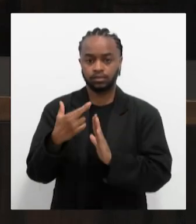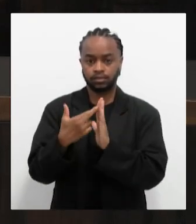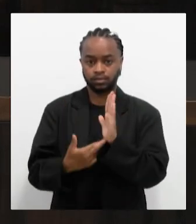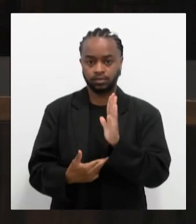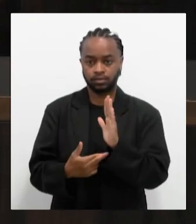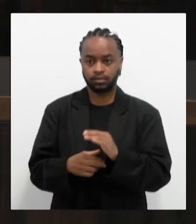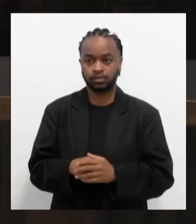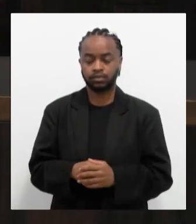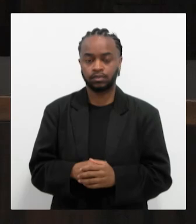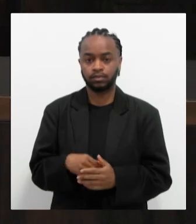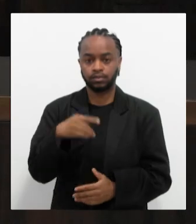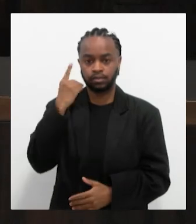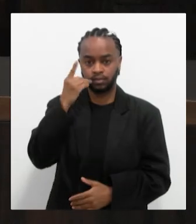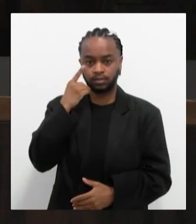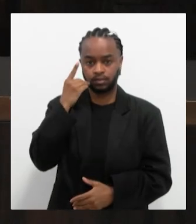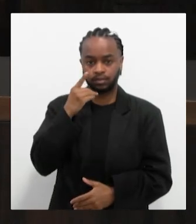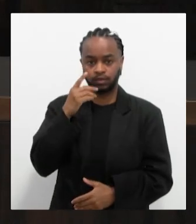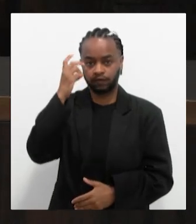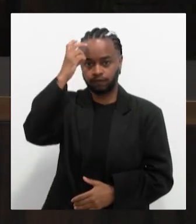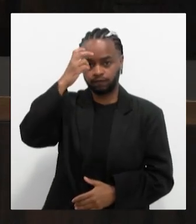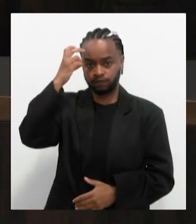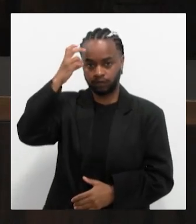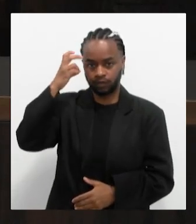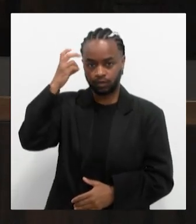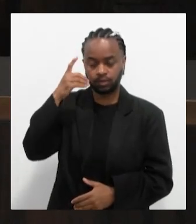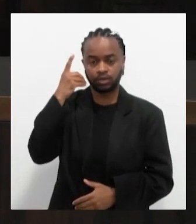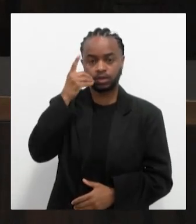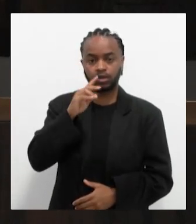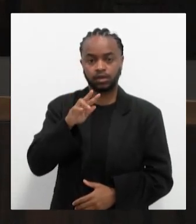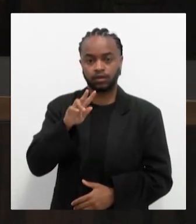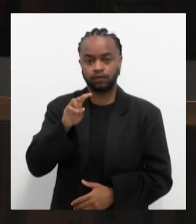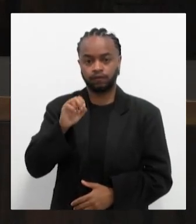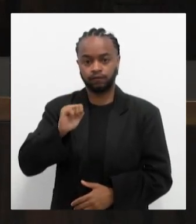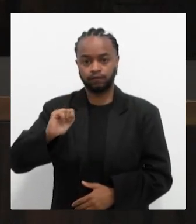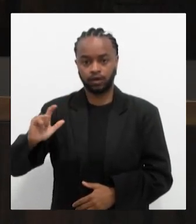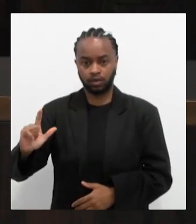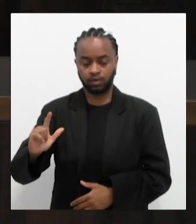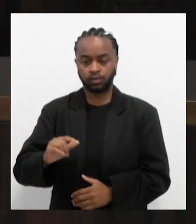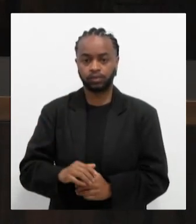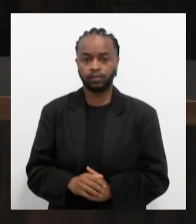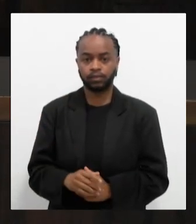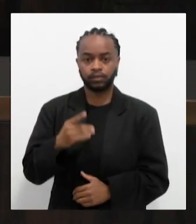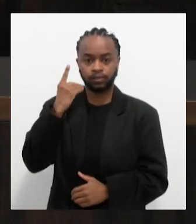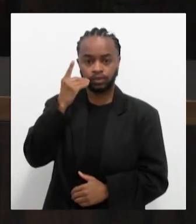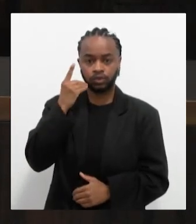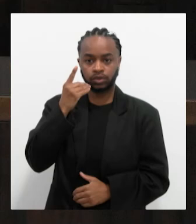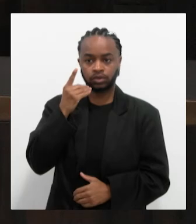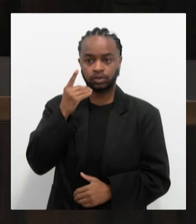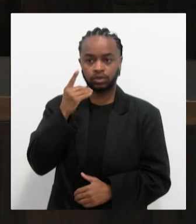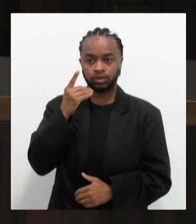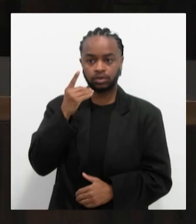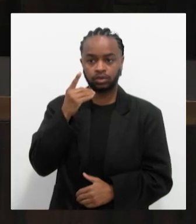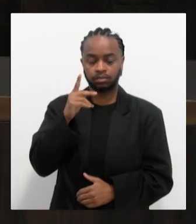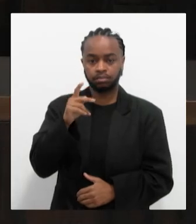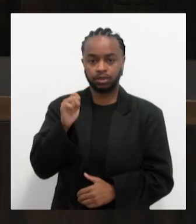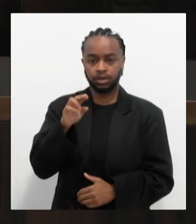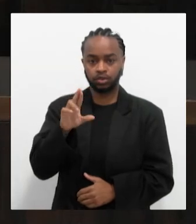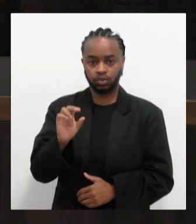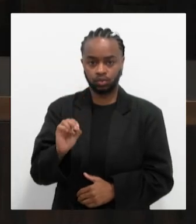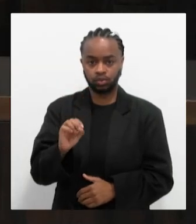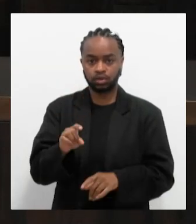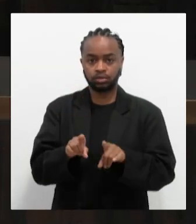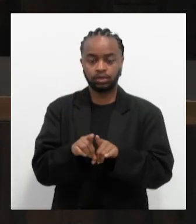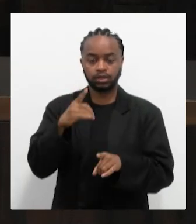Relatores, deputadas Verônica Lima, deputado Valdo Ceasa, deputado Dr. Pedro Ricardo, deputado